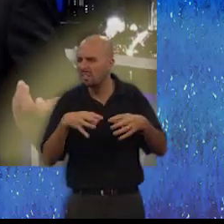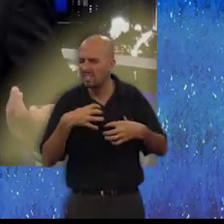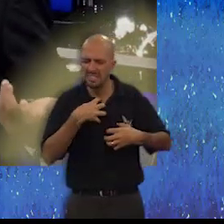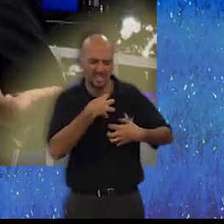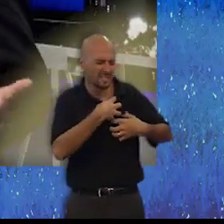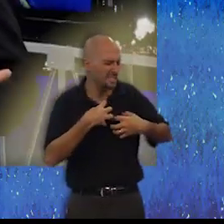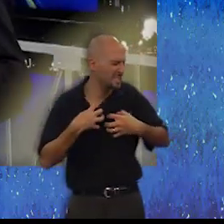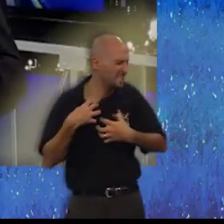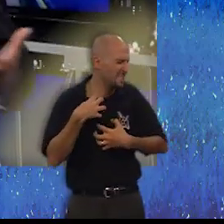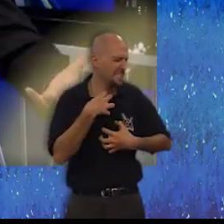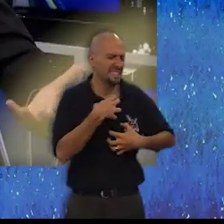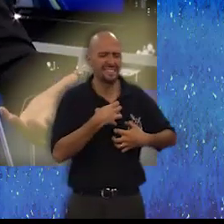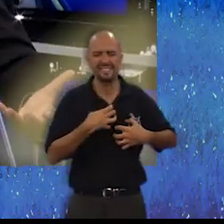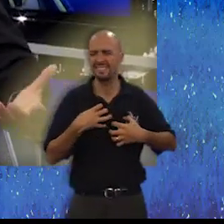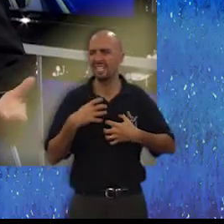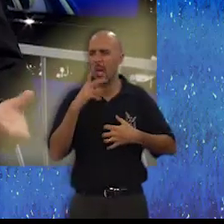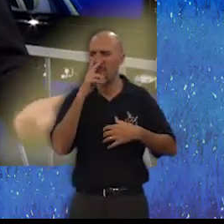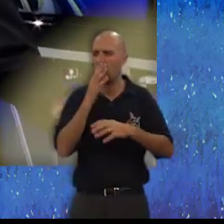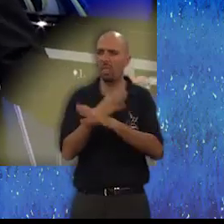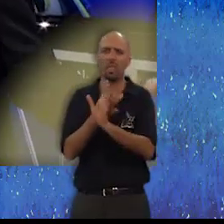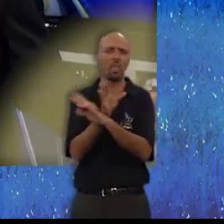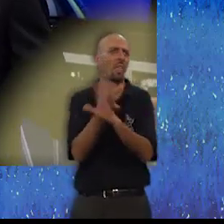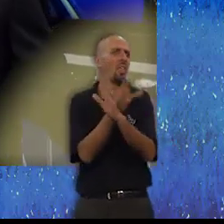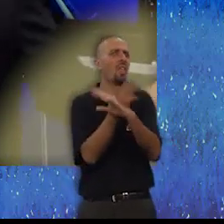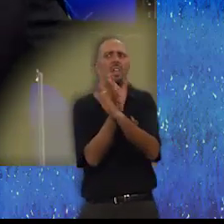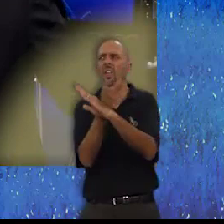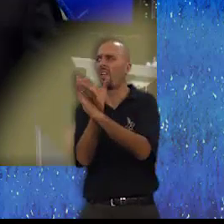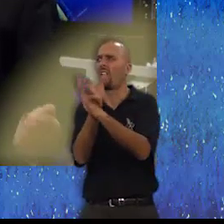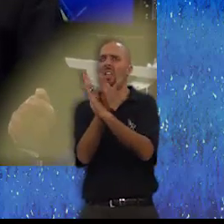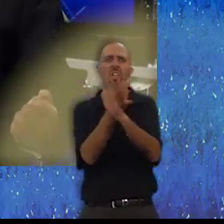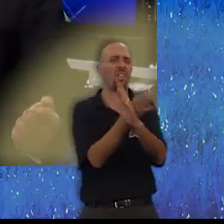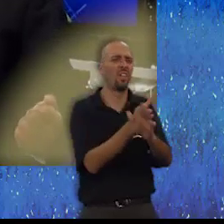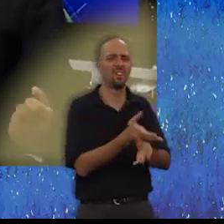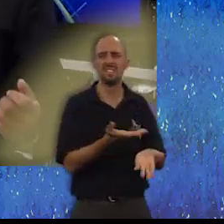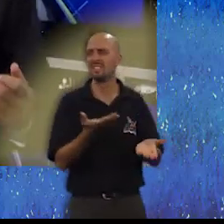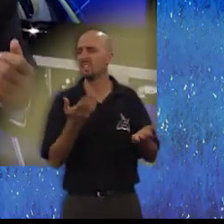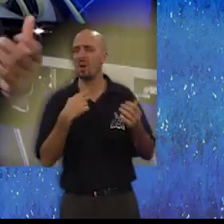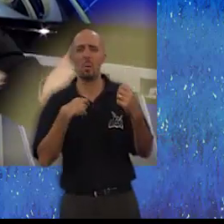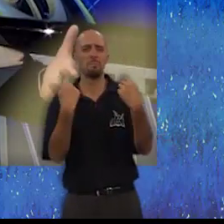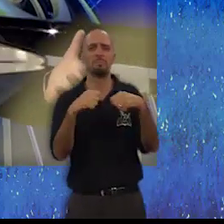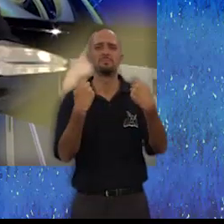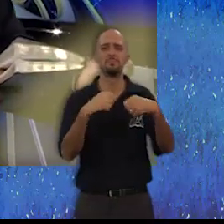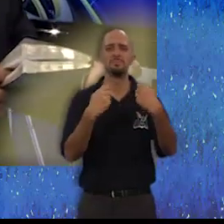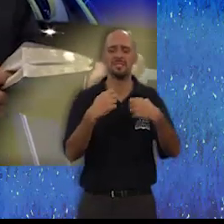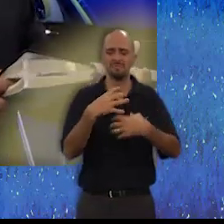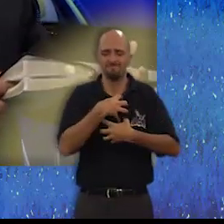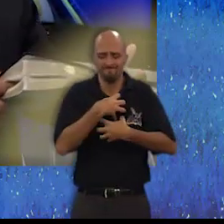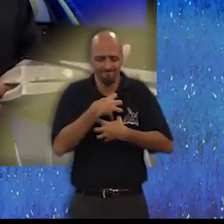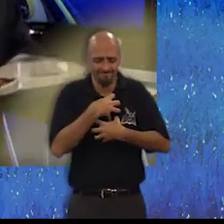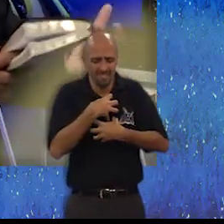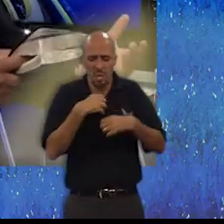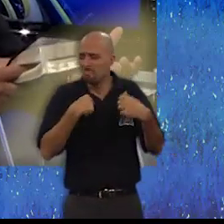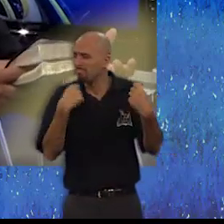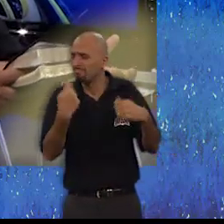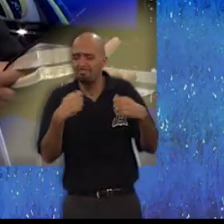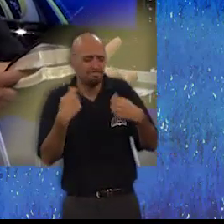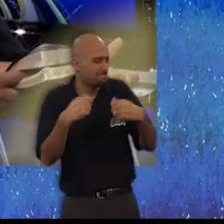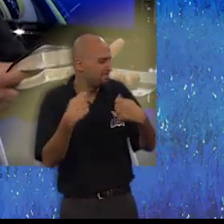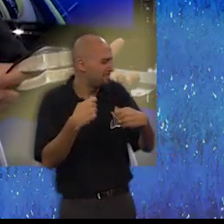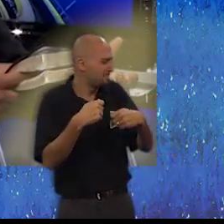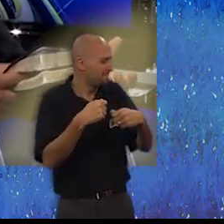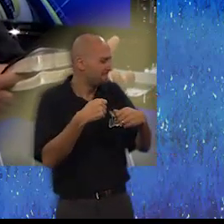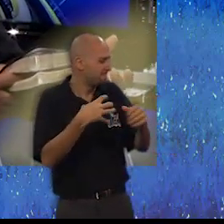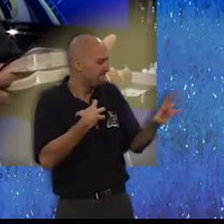tô mal, ou seja, eu estou perdido, espiritualmente falando, eu não estou legal, então eu preciso de Jesus. E ele estava certo, foi procurar